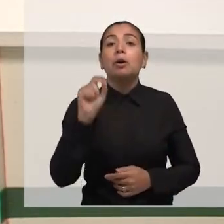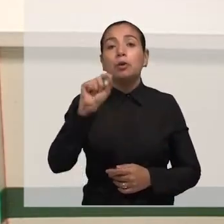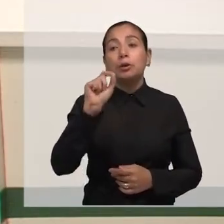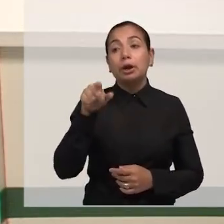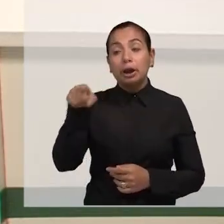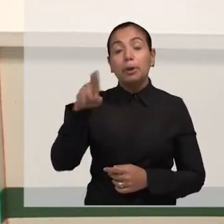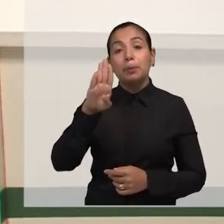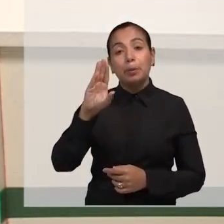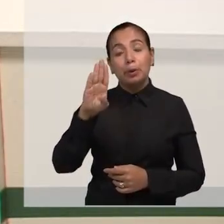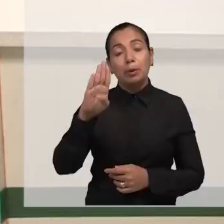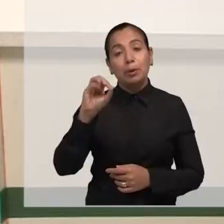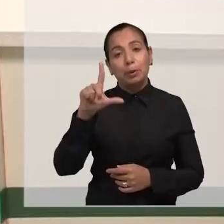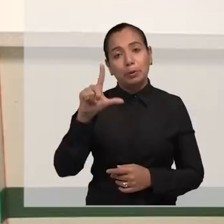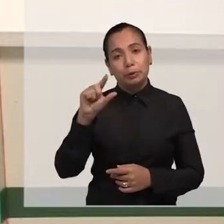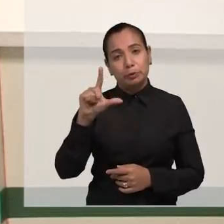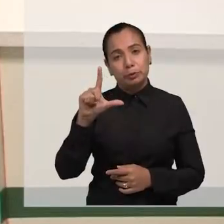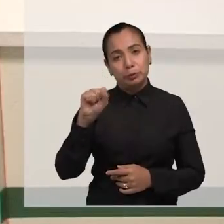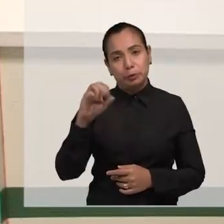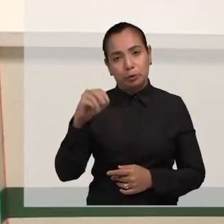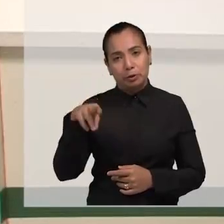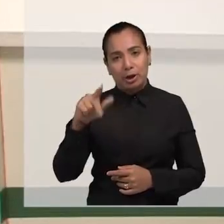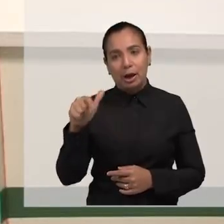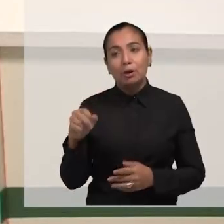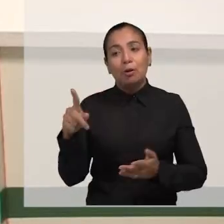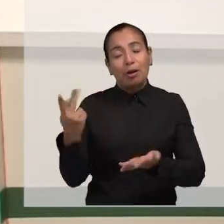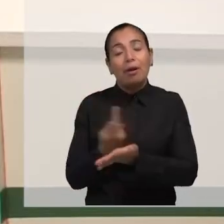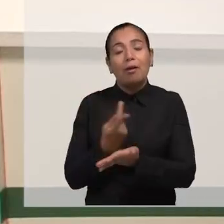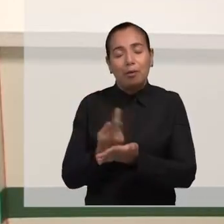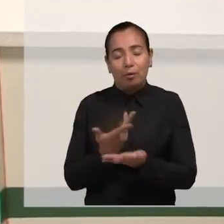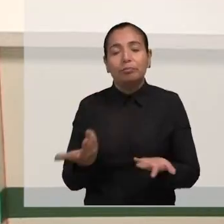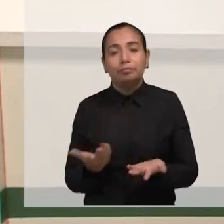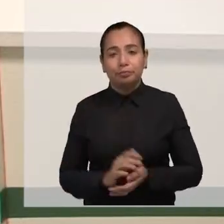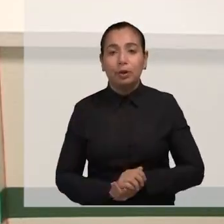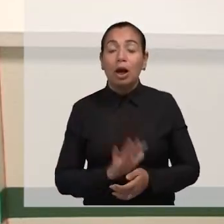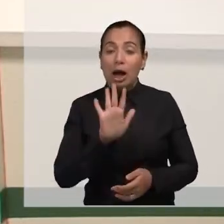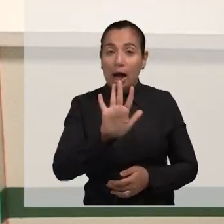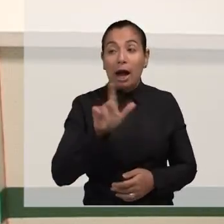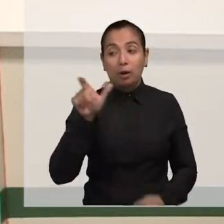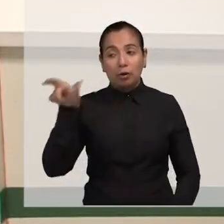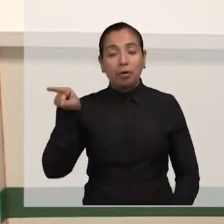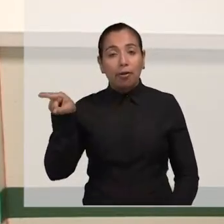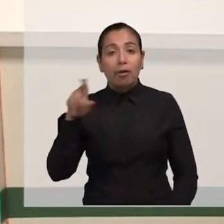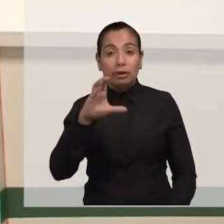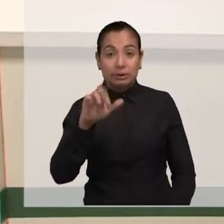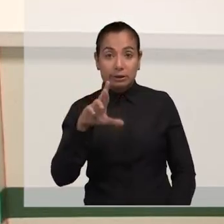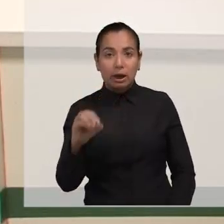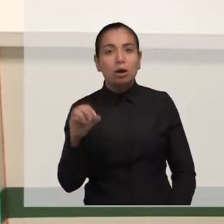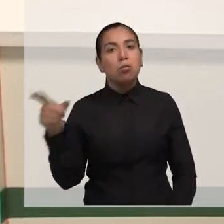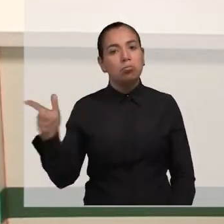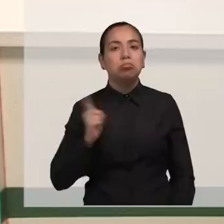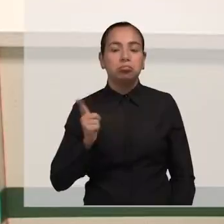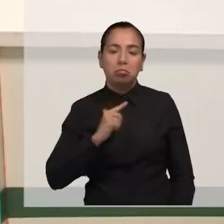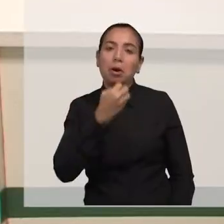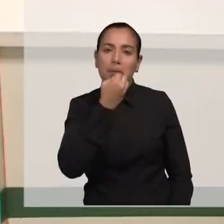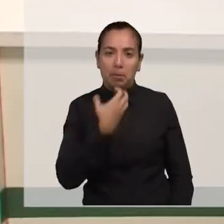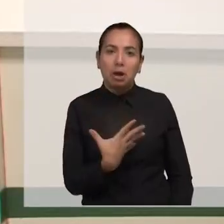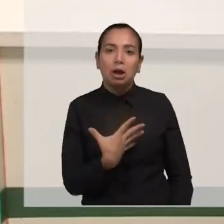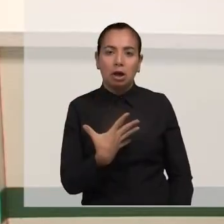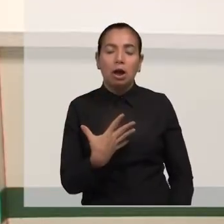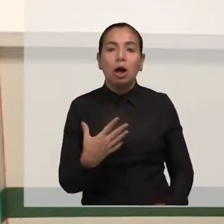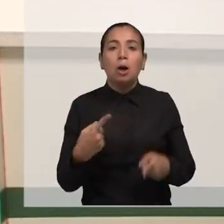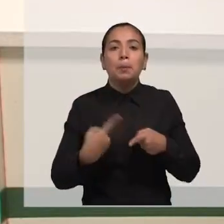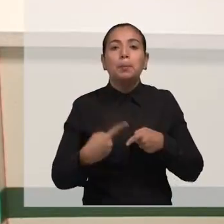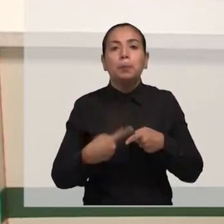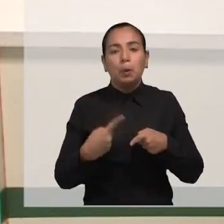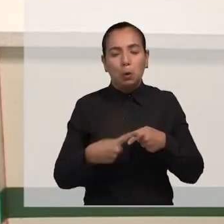no momento das articulações políticas. Ele não tem quem faz articulação. Eu já acho que o Ciro, nesse ponto, está muito bem, porque... Ele perdeu,